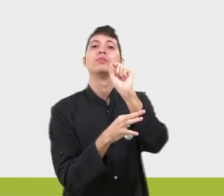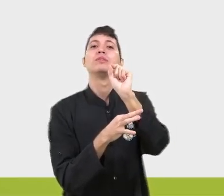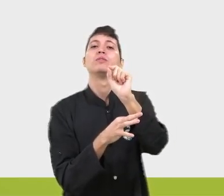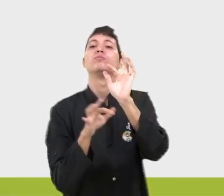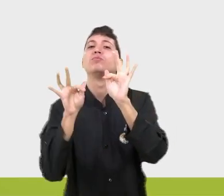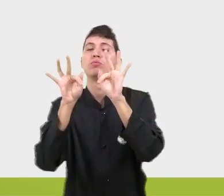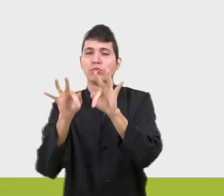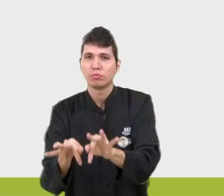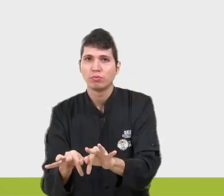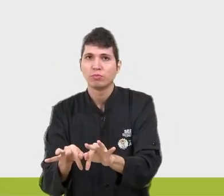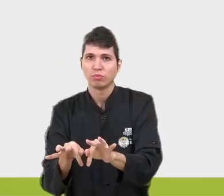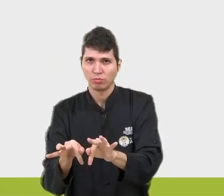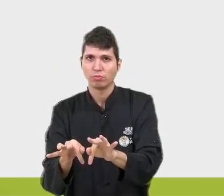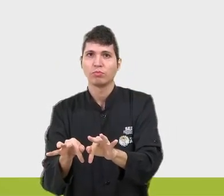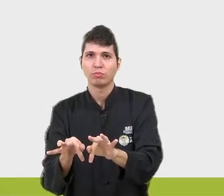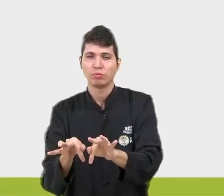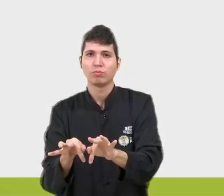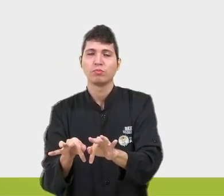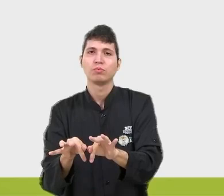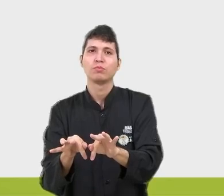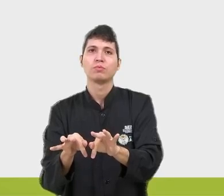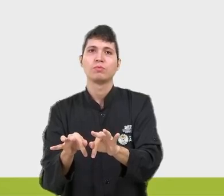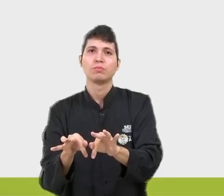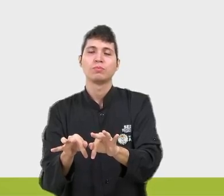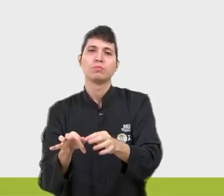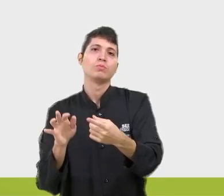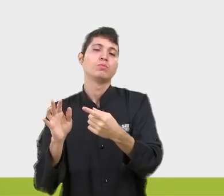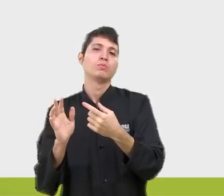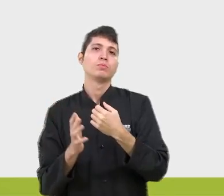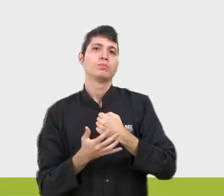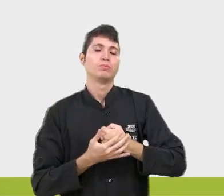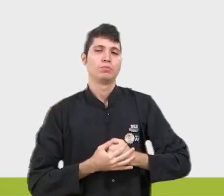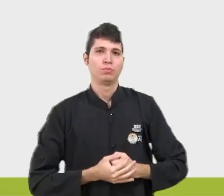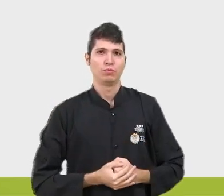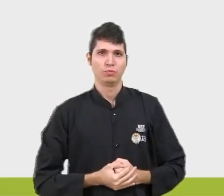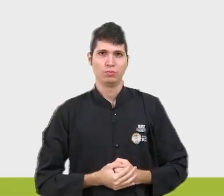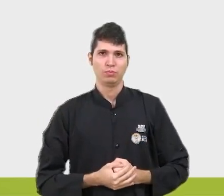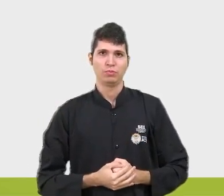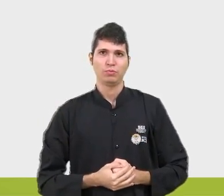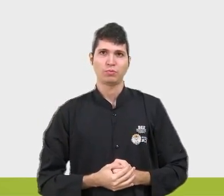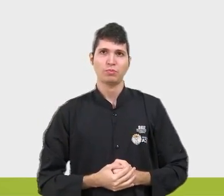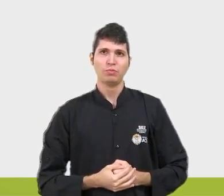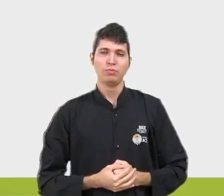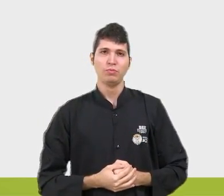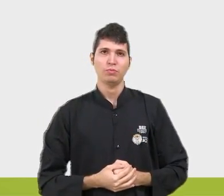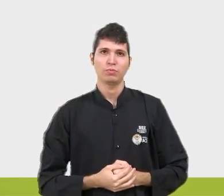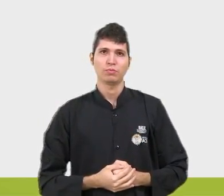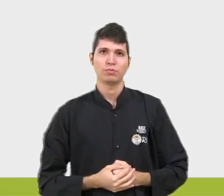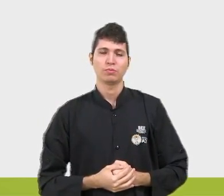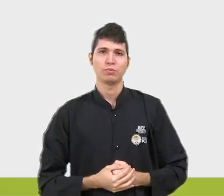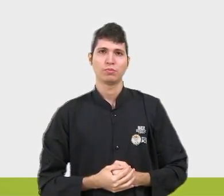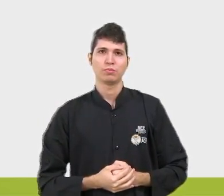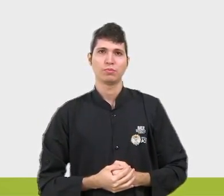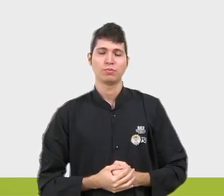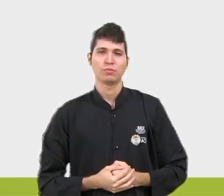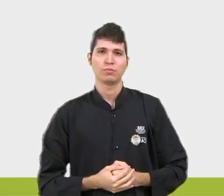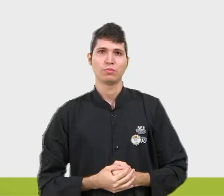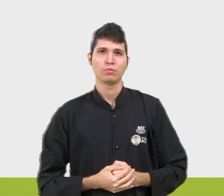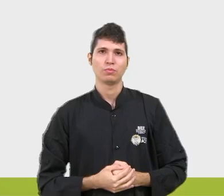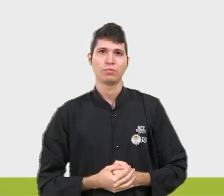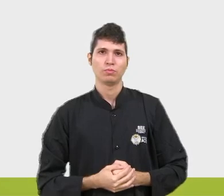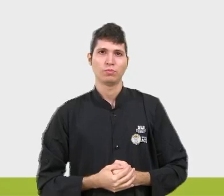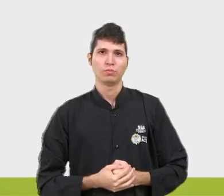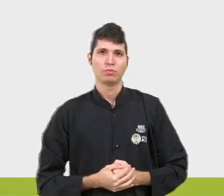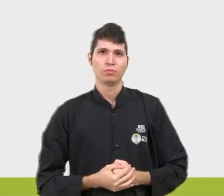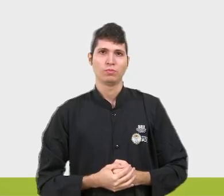Logo, torna-se evidente as causas das problemáticas, nos quais, né, utiliza